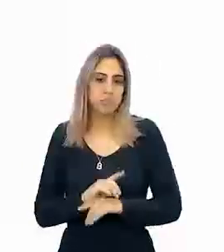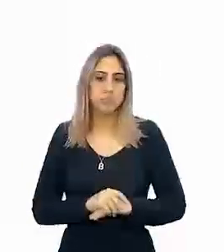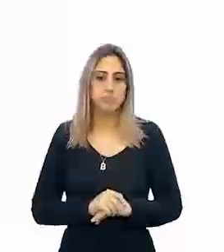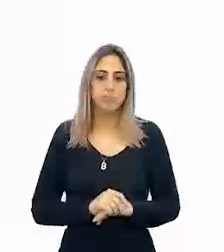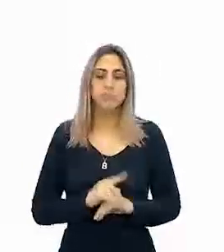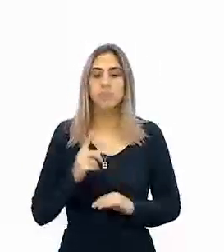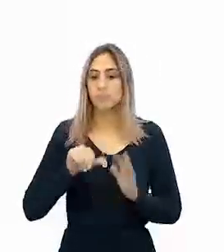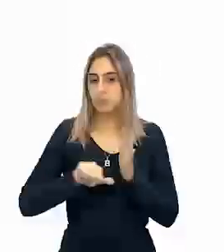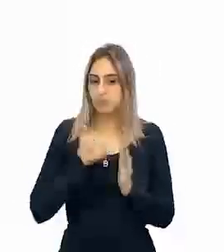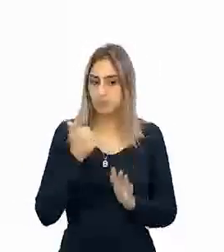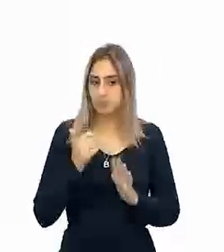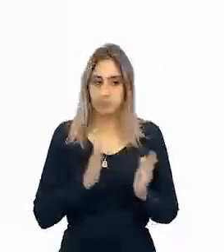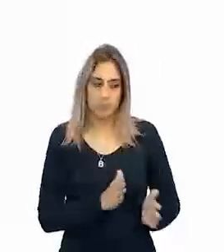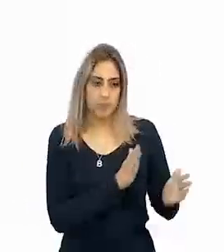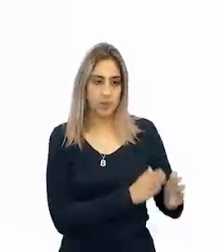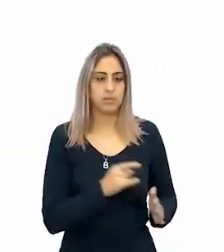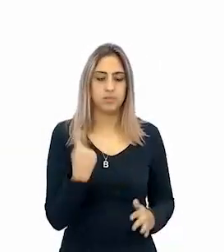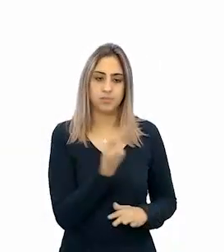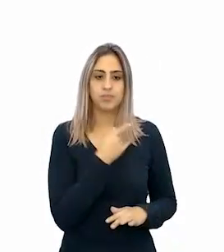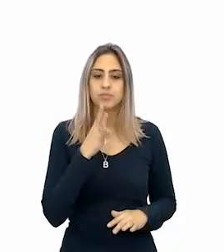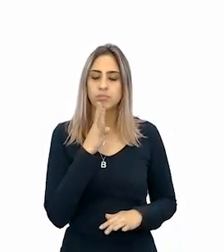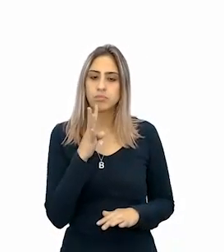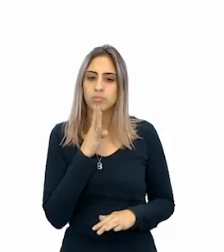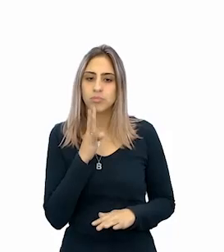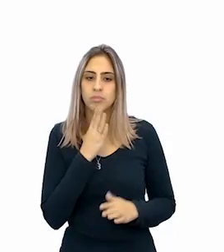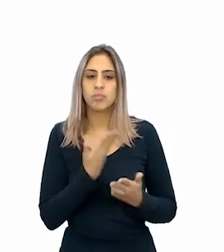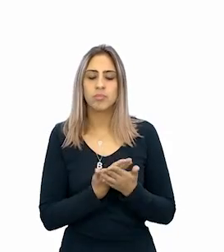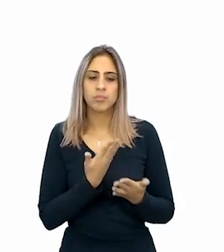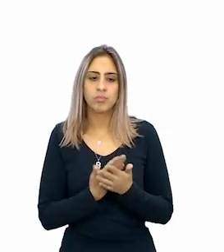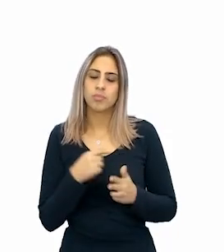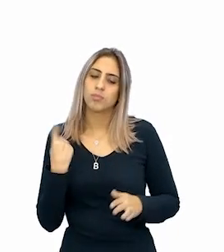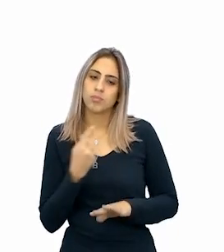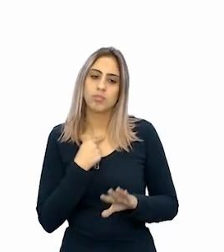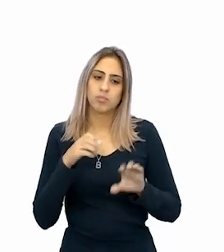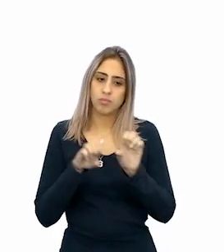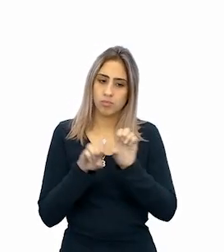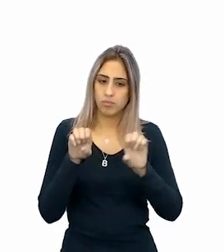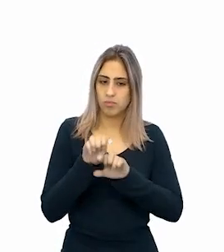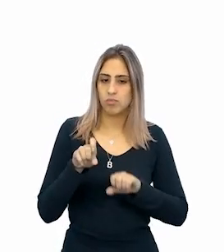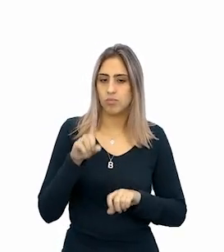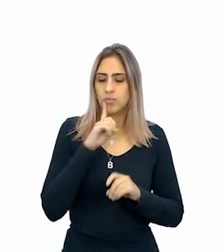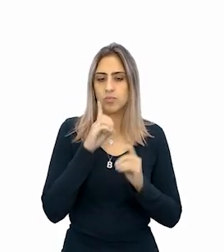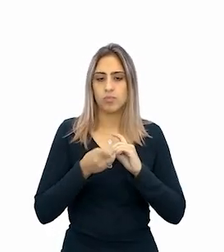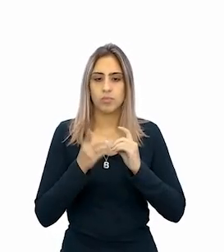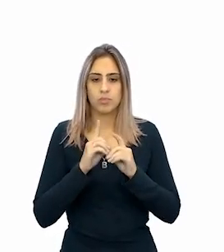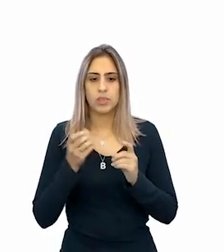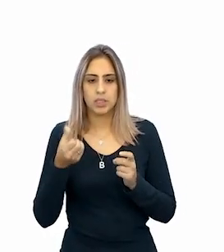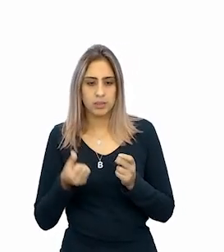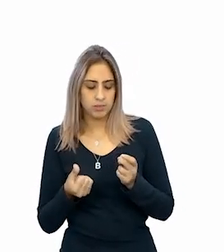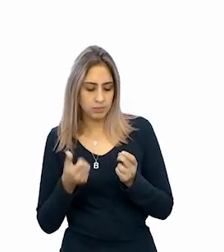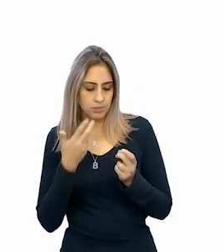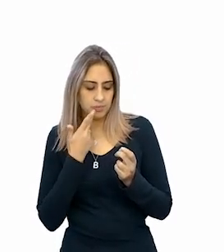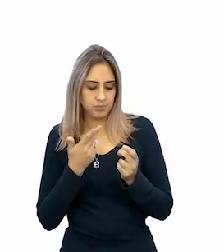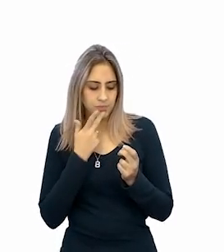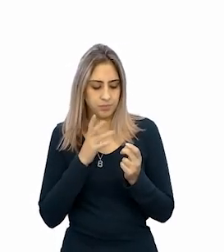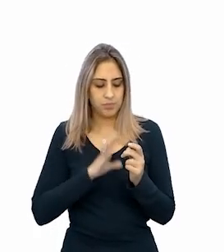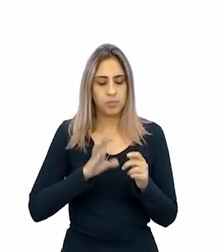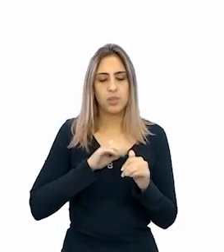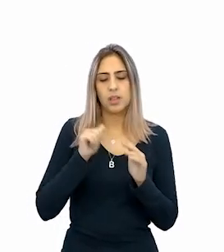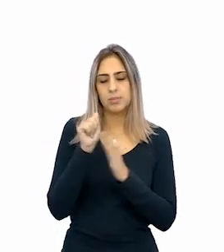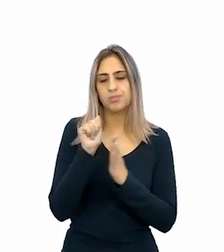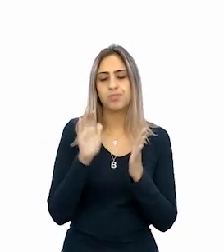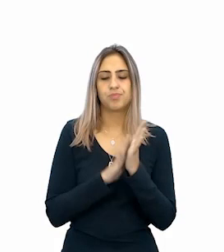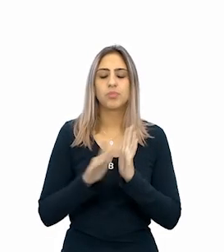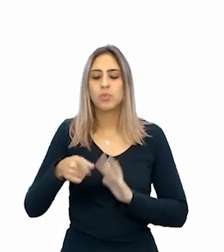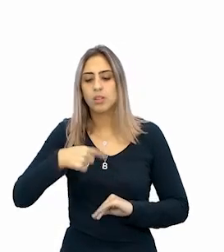No primeiro momento, nós vamos conhecer as aulas que estruturam a sequência didática 6 de língua portuguesa e as